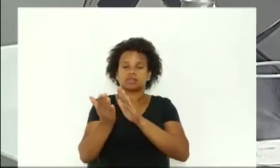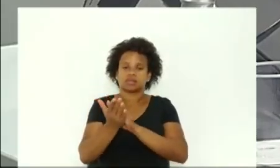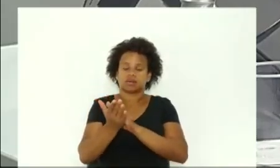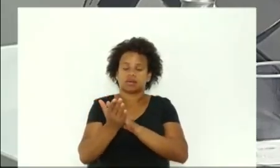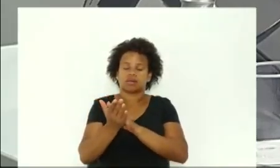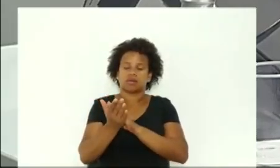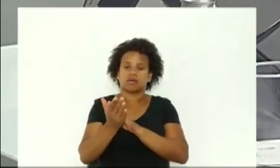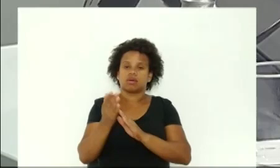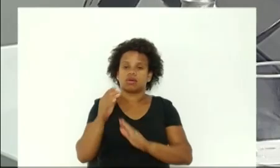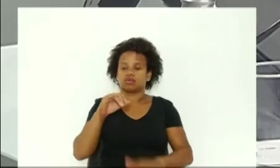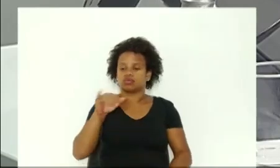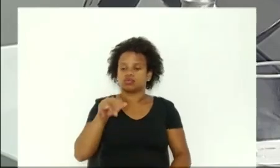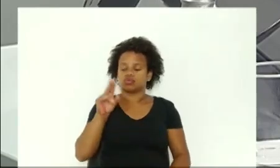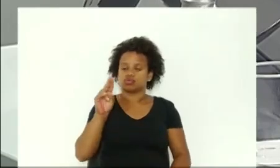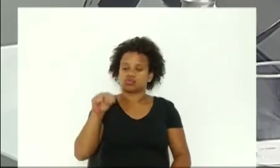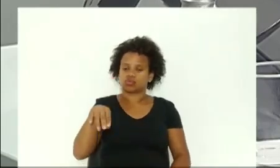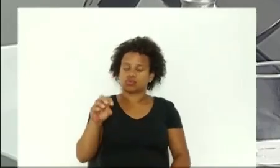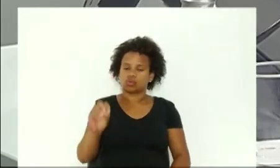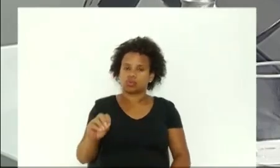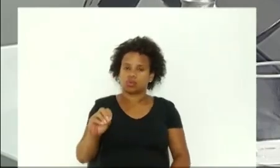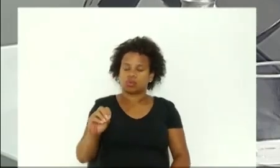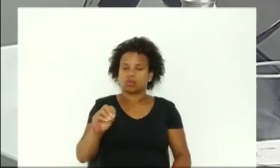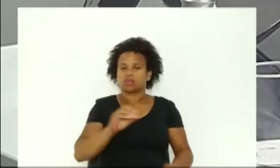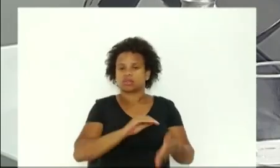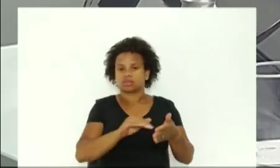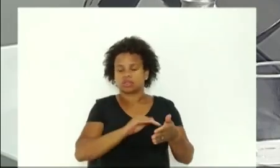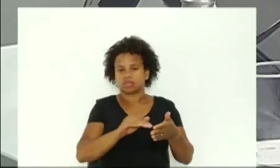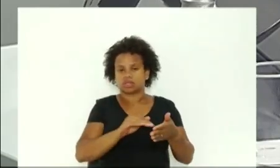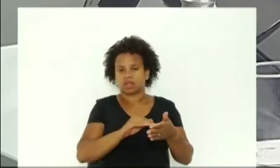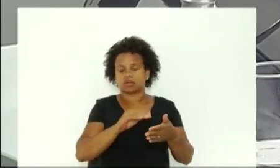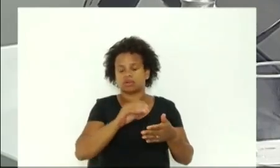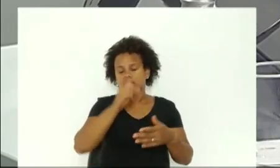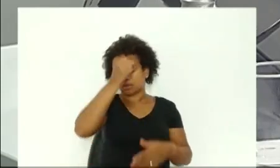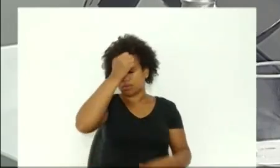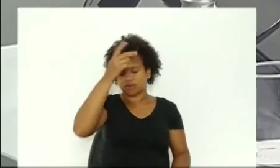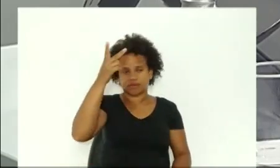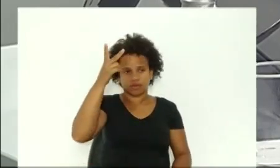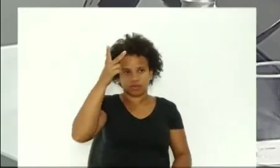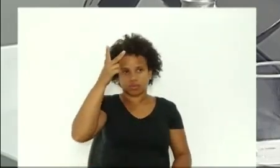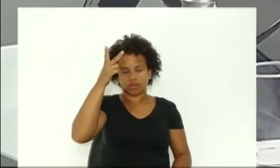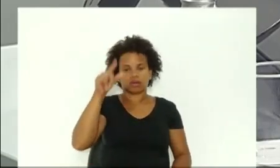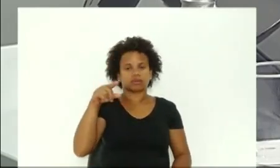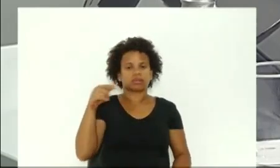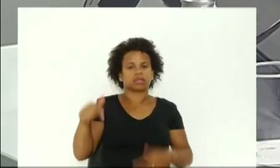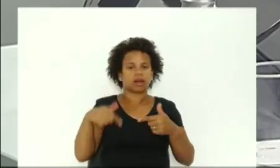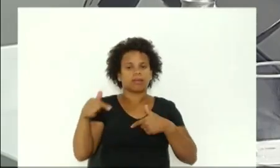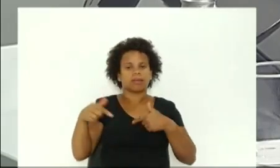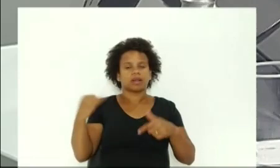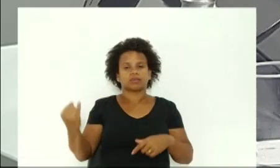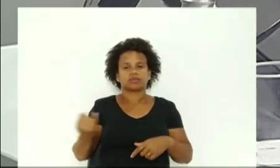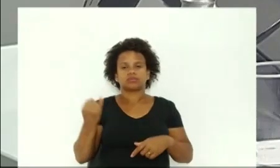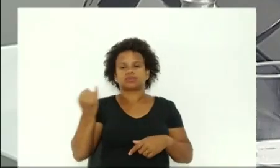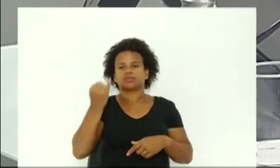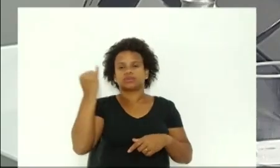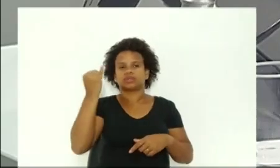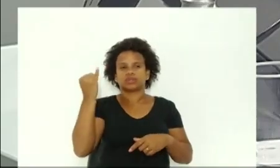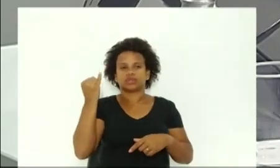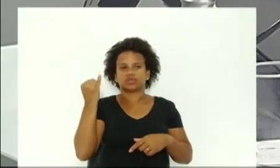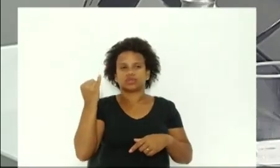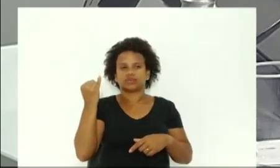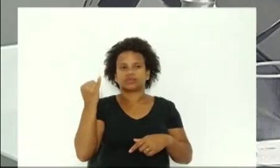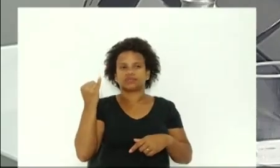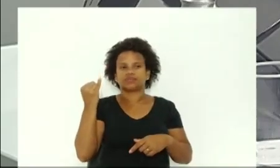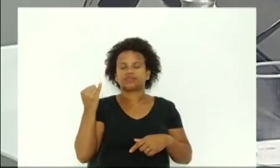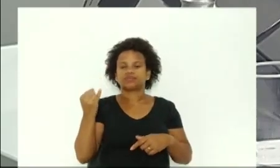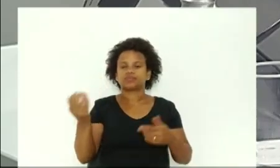Junô, secretário, né, da prefeitura, secretário que faz um importante trabalho de fazer esse filtro. E hoje,